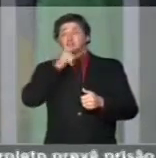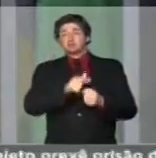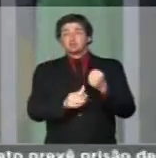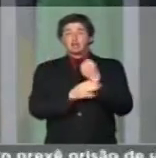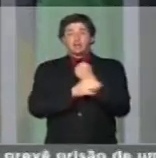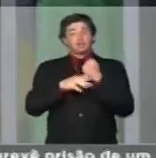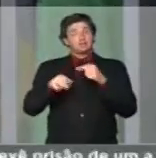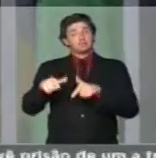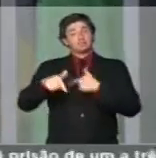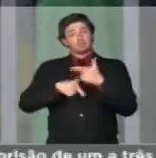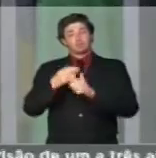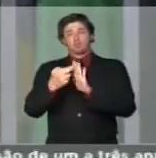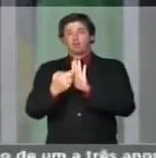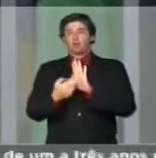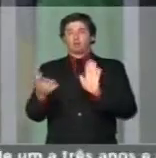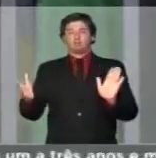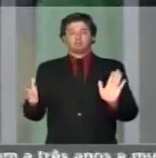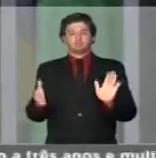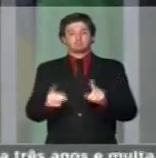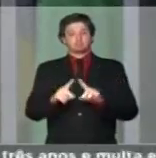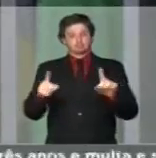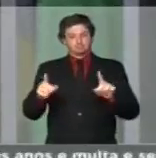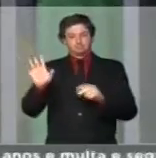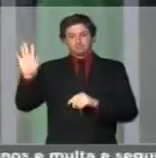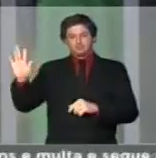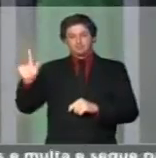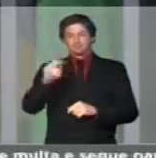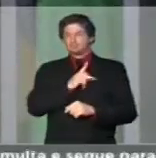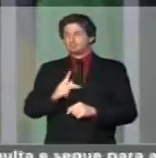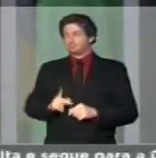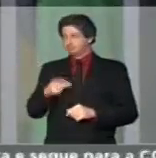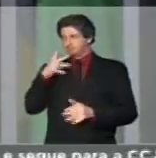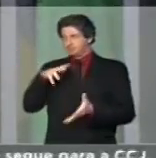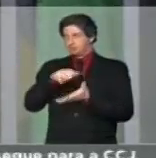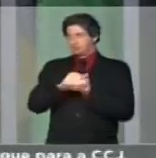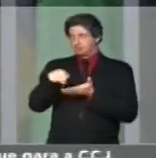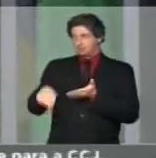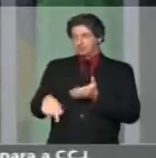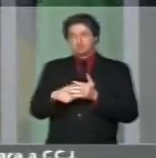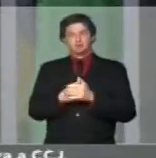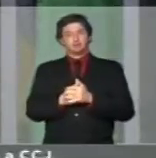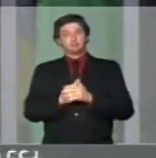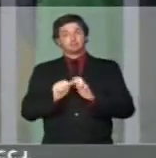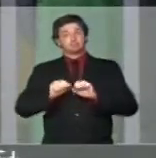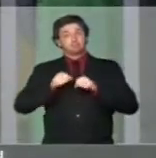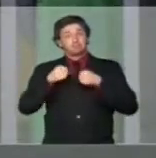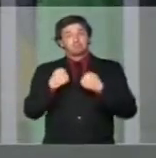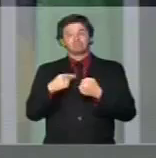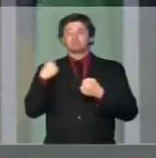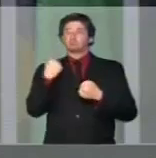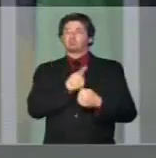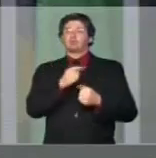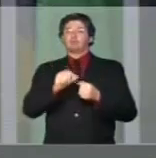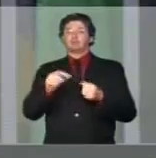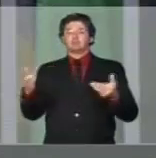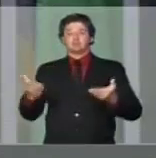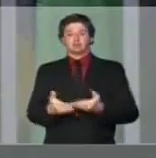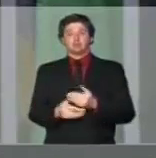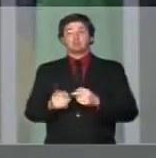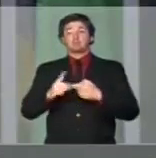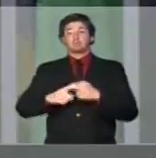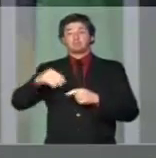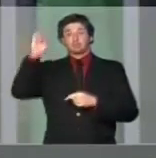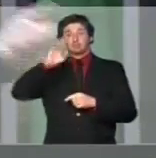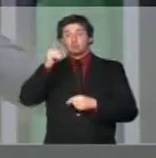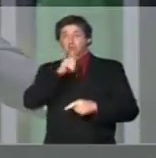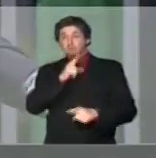essa atividade uma regulamentação. Mas eu quero, senhor presidente, registrar aqui o esforço que nós temos feito para que o país